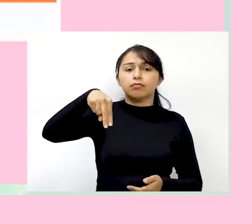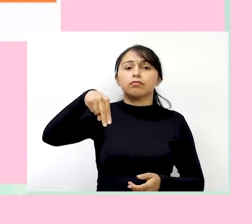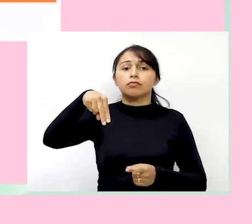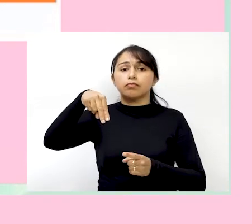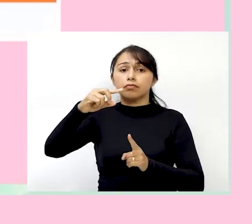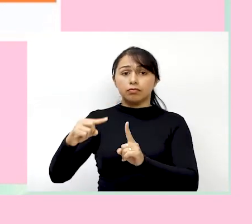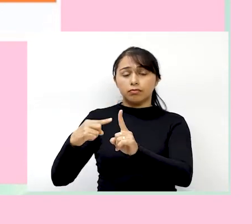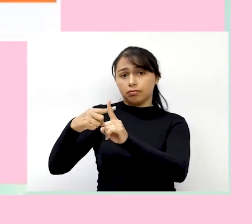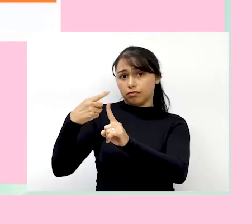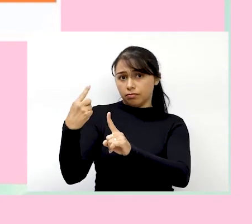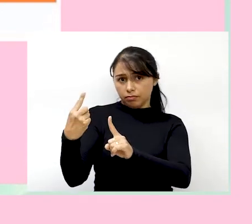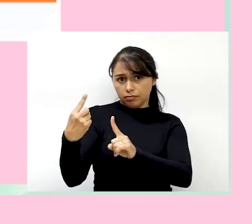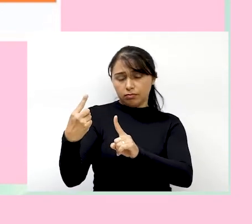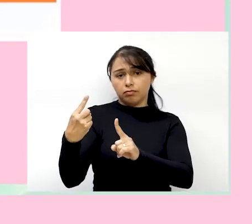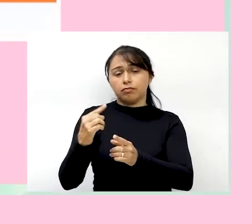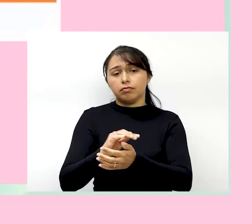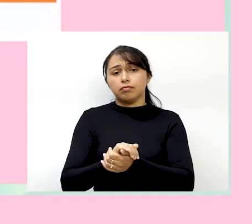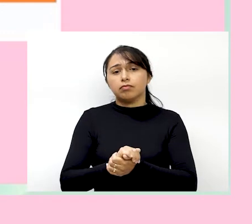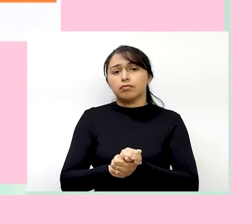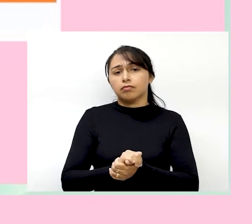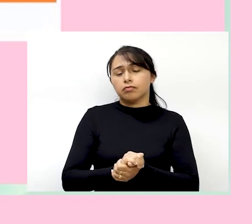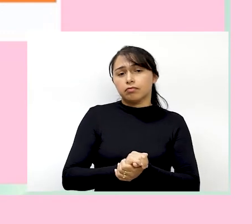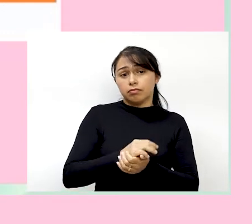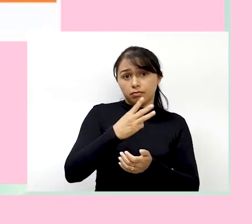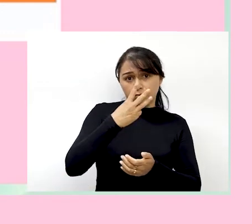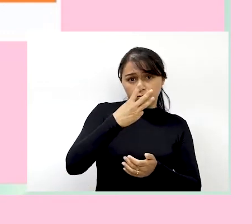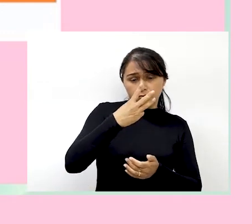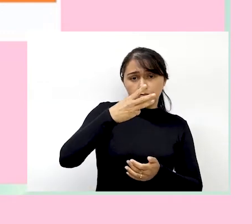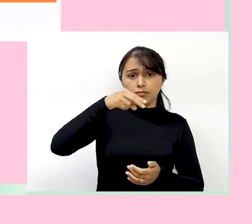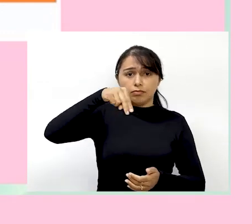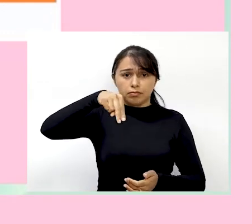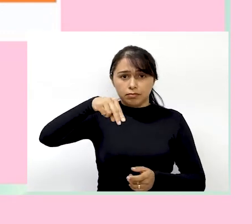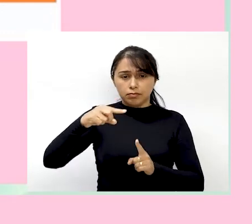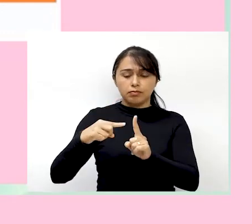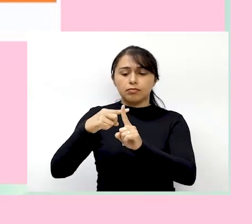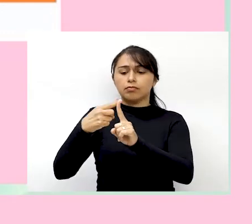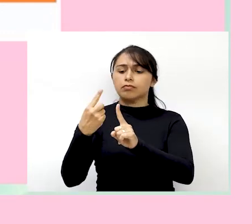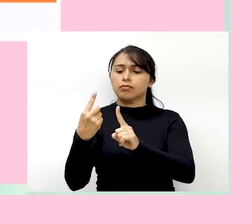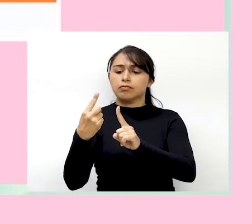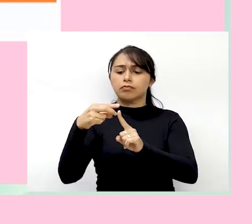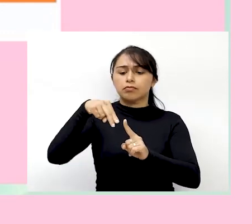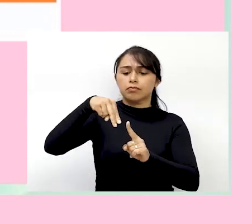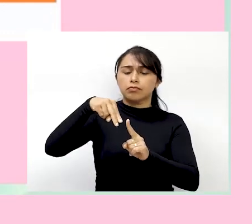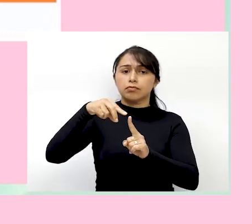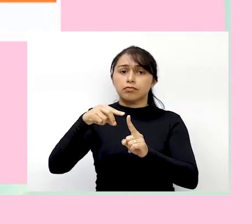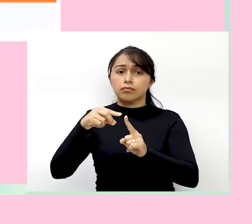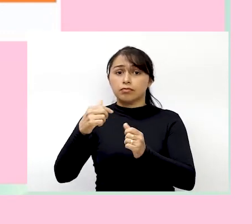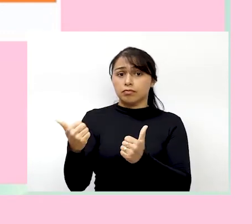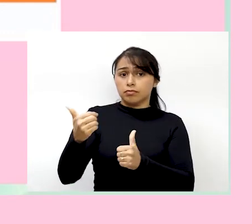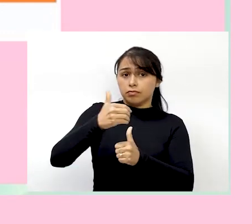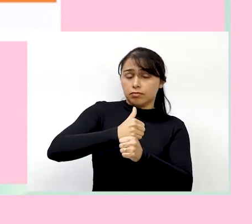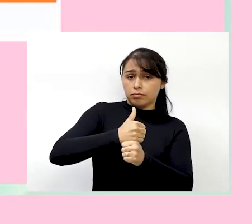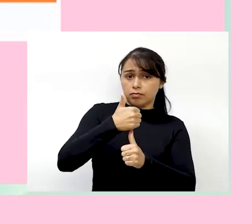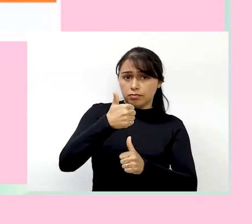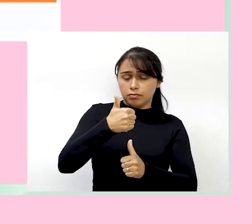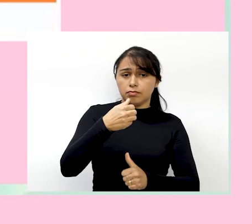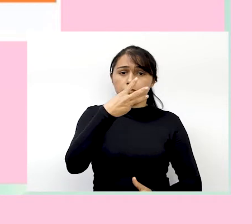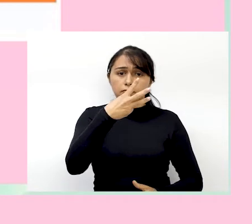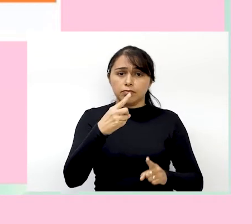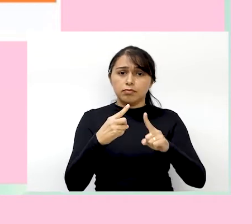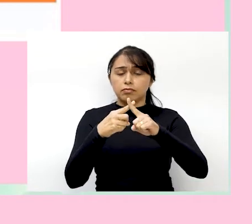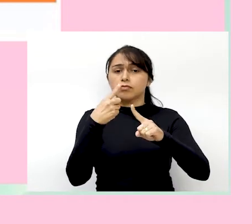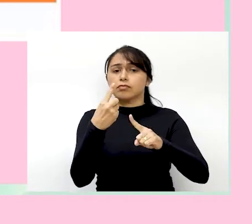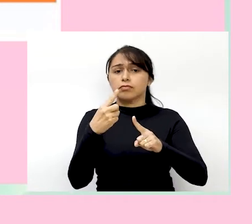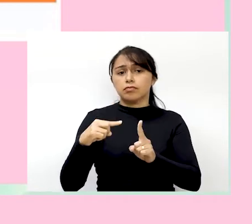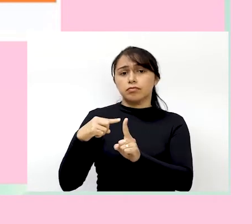3n mais 1. Então, pegando aqui 3n mais 1 na letra C, eu vou substituir por 1. Então, 3 vezes